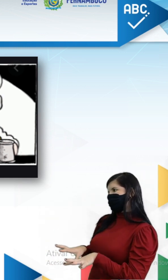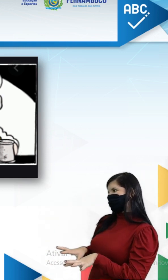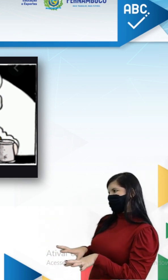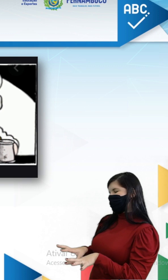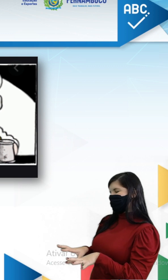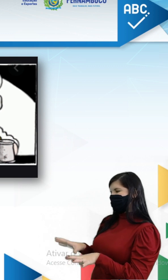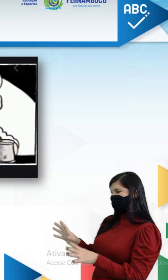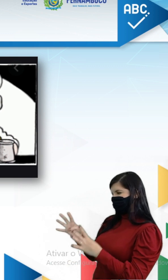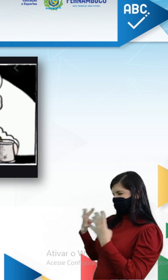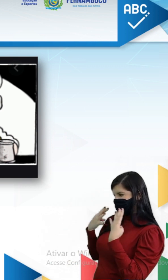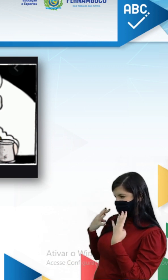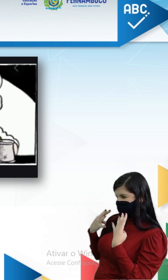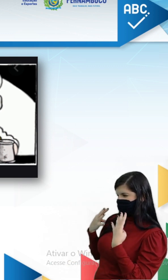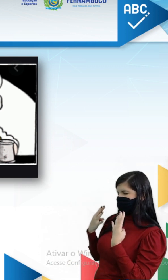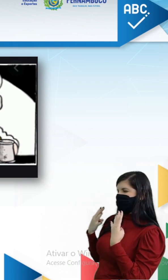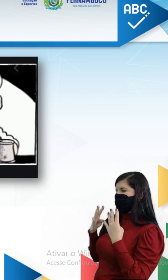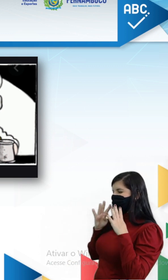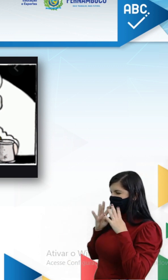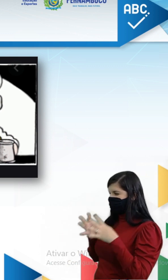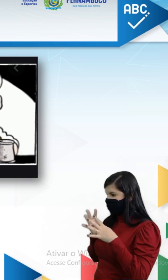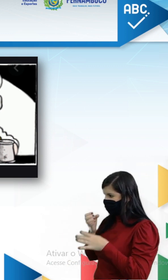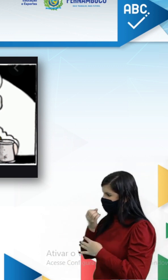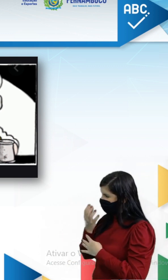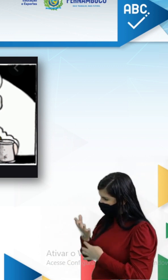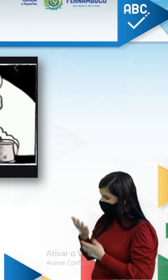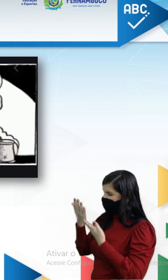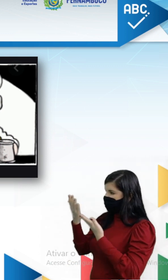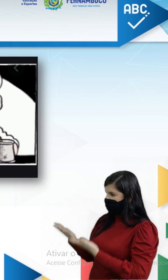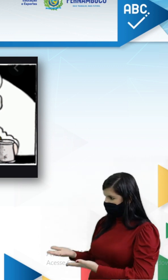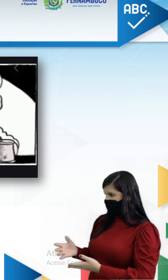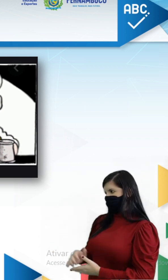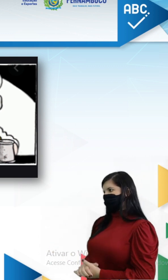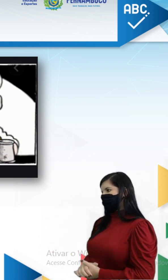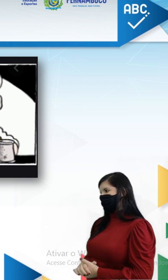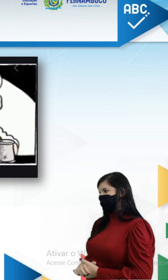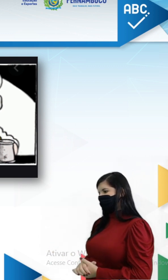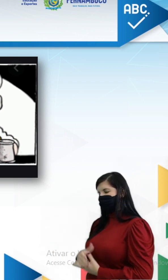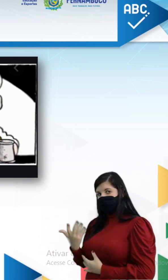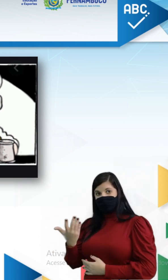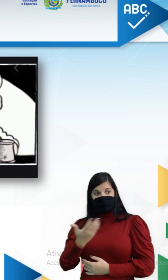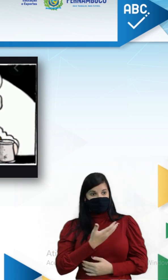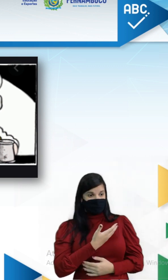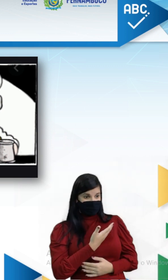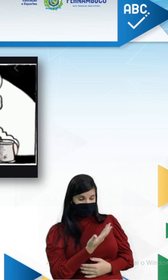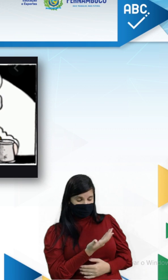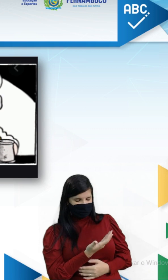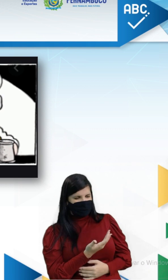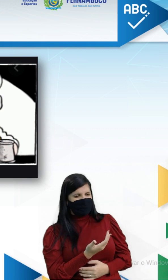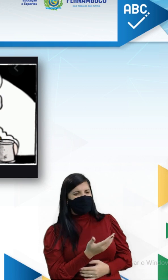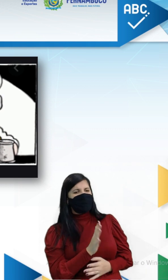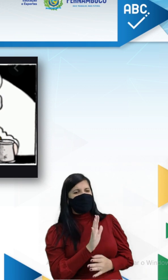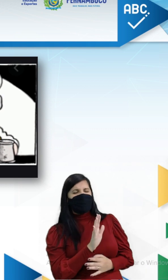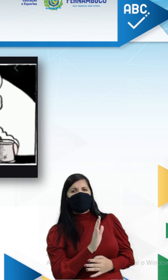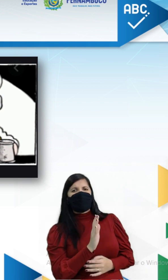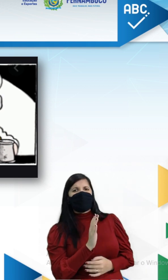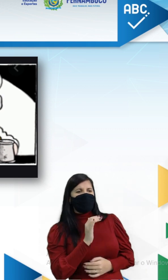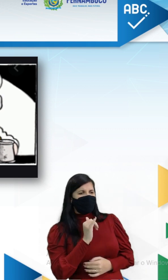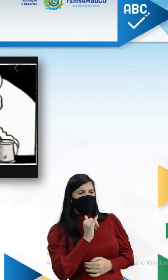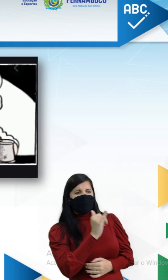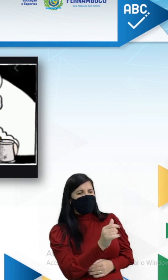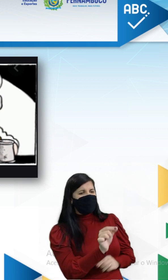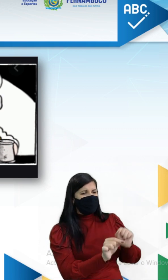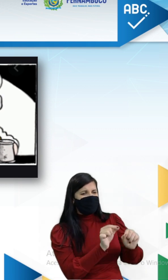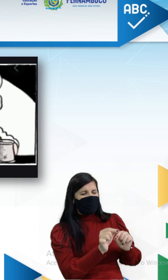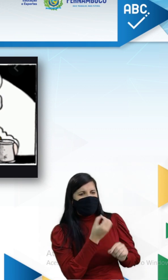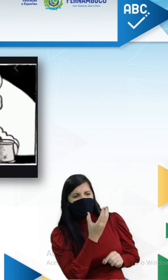a ouvir sobre o que é bom para elas. E o amigo diz, quem iria dizer para elas